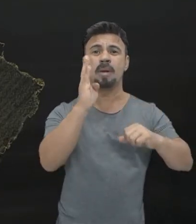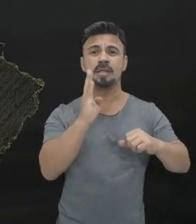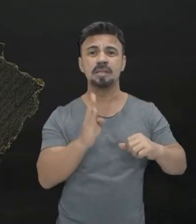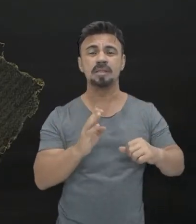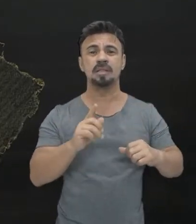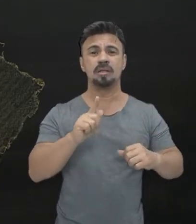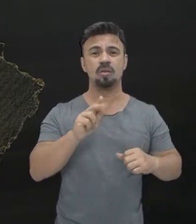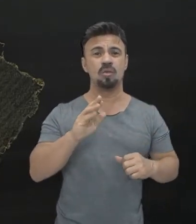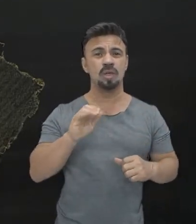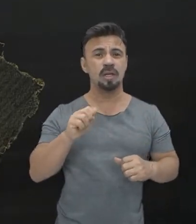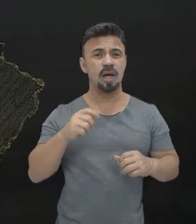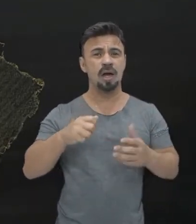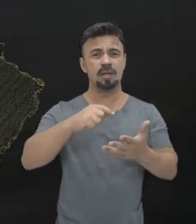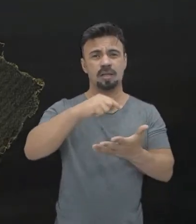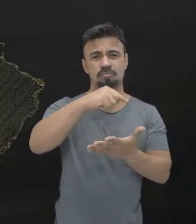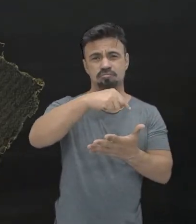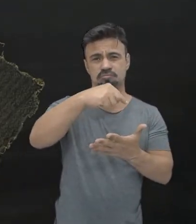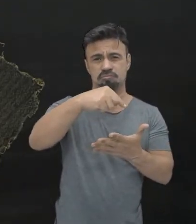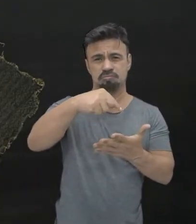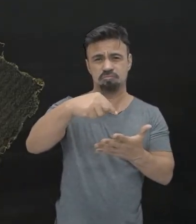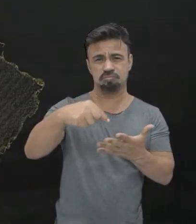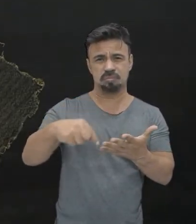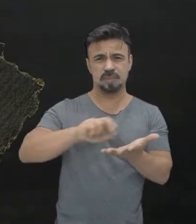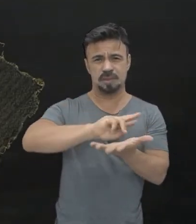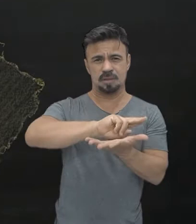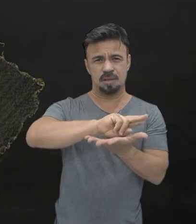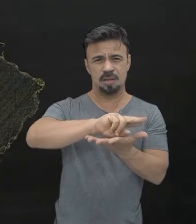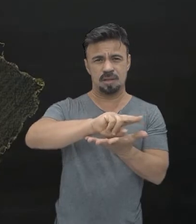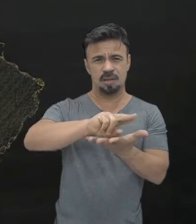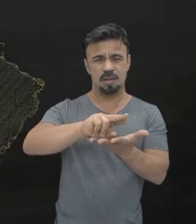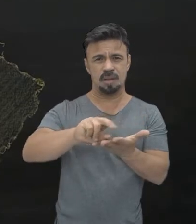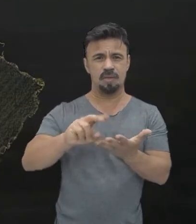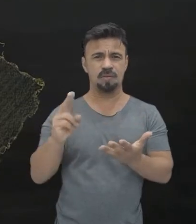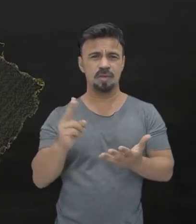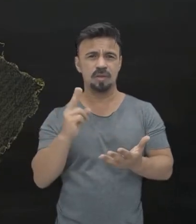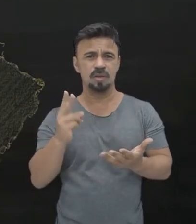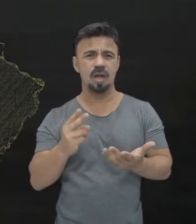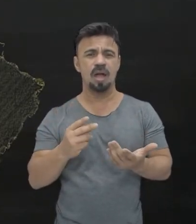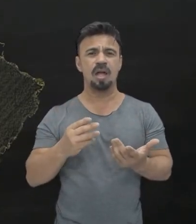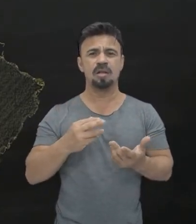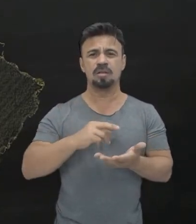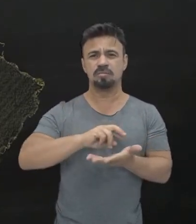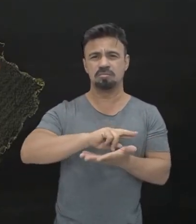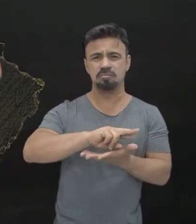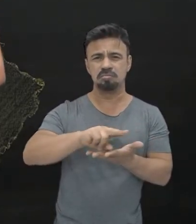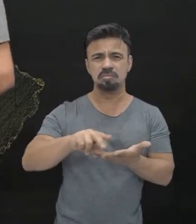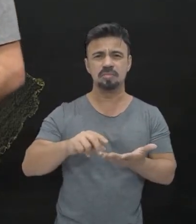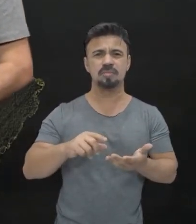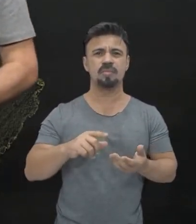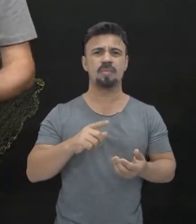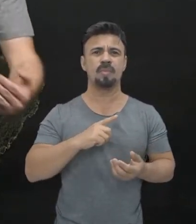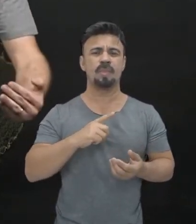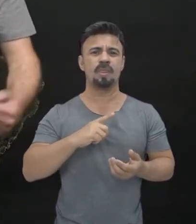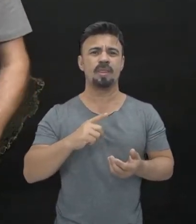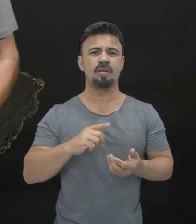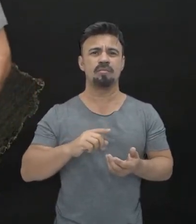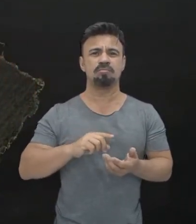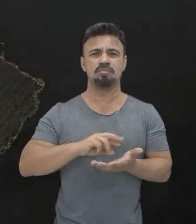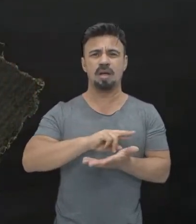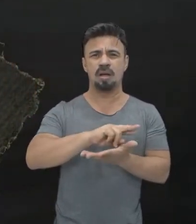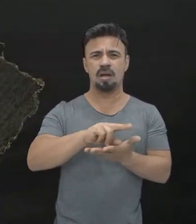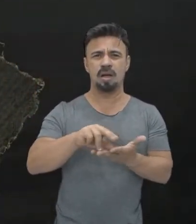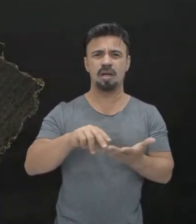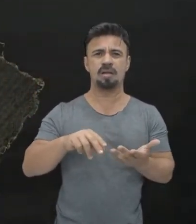Guiana, Suriname, Guiana Francesa, Venezuela, Colômbia, Peru, Equador, Bolívia,